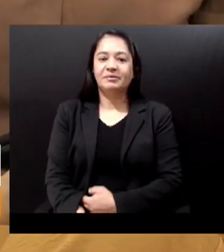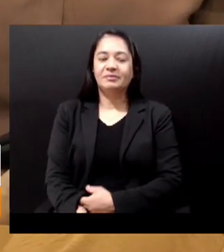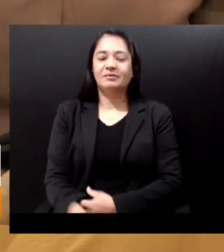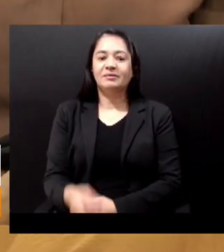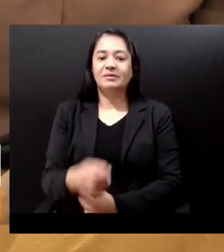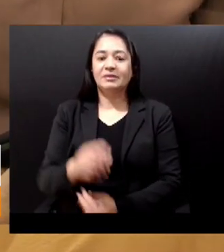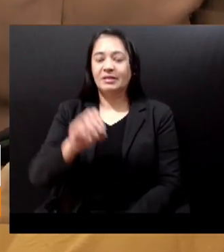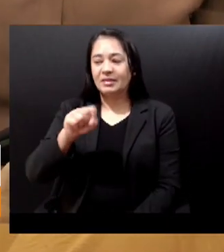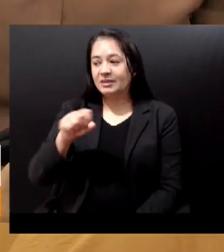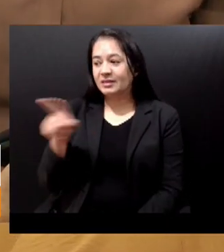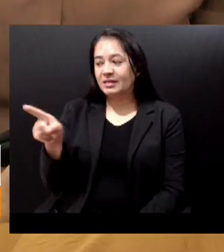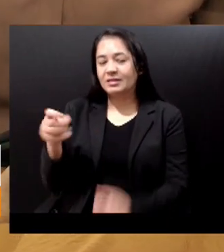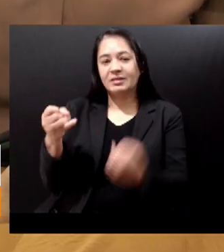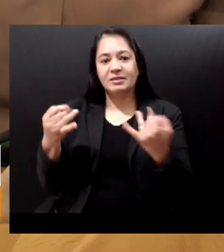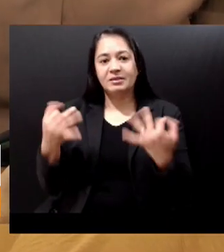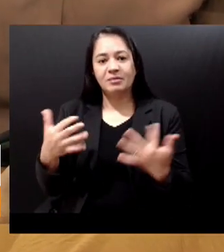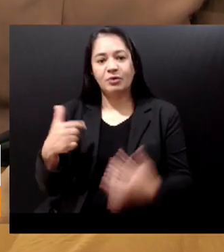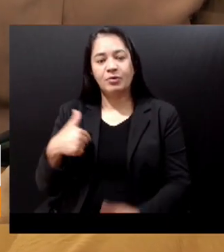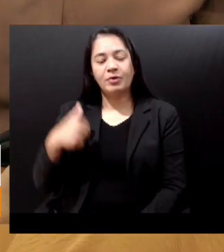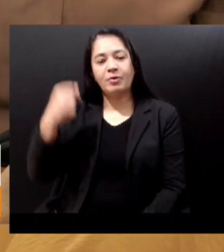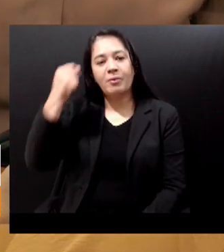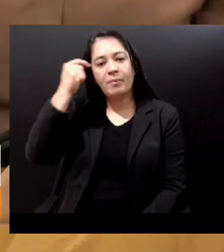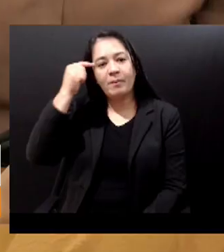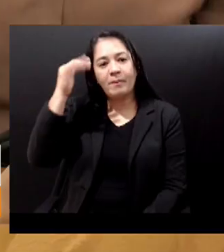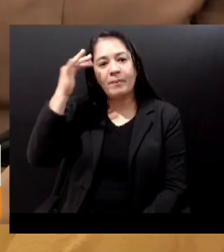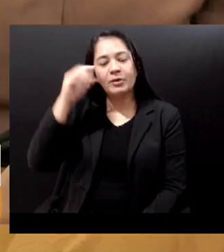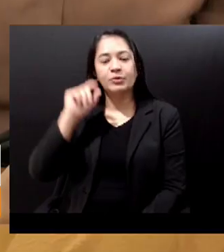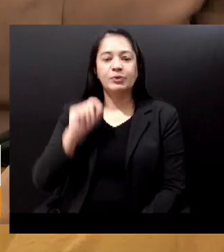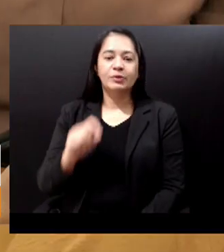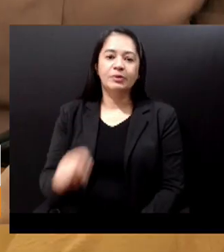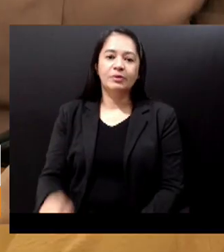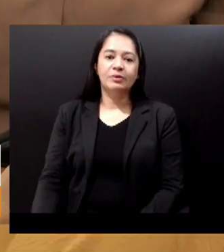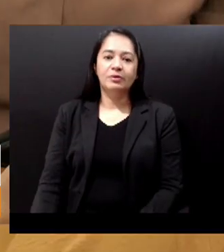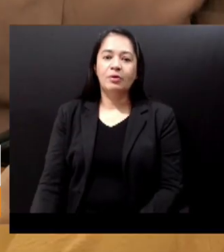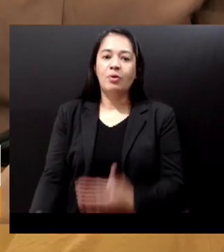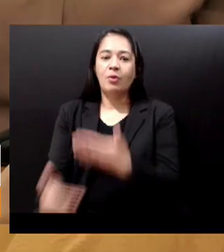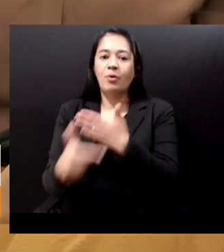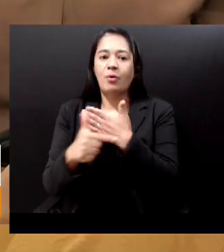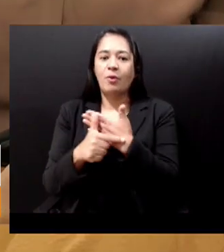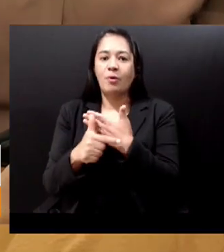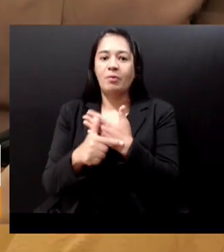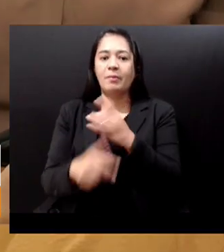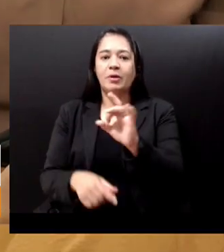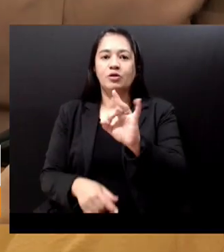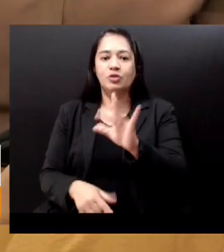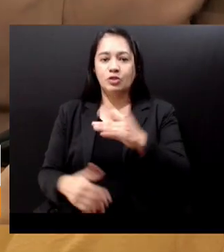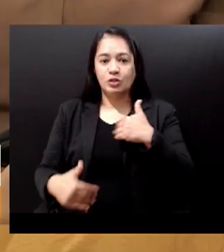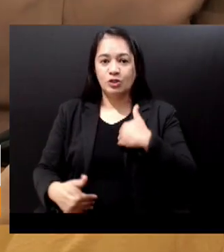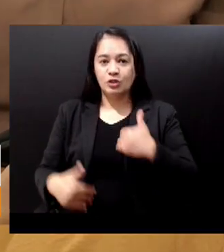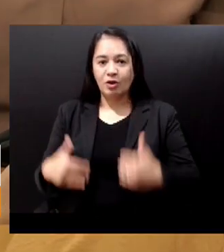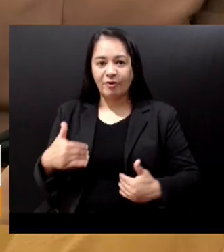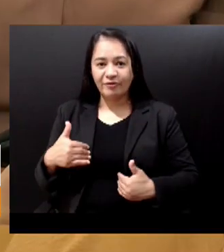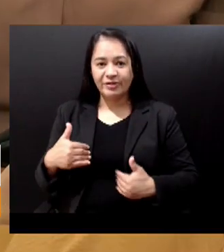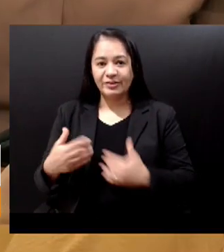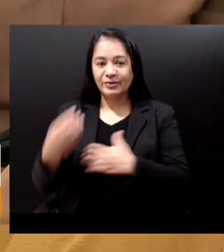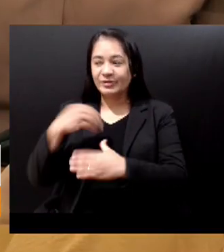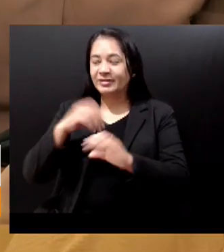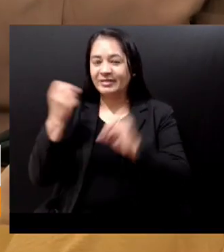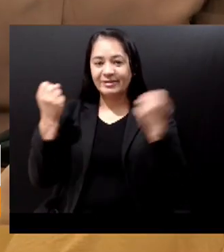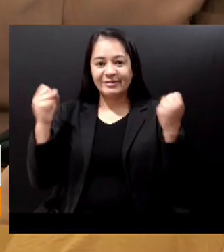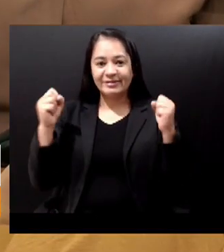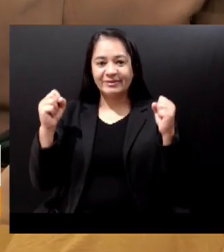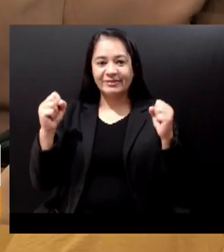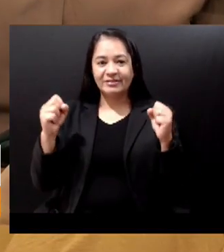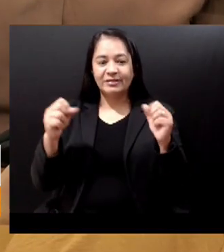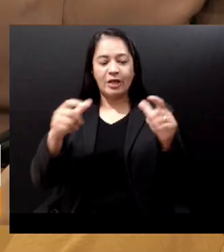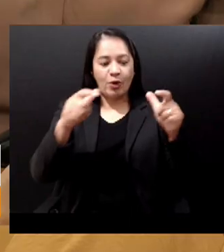me trouxe uma reflexão acerca de um papel que não é só físico dentro dessa atividade. É Sim. um espaço de socialização,